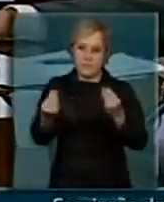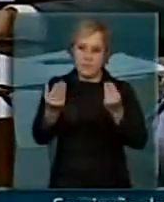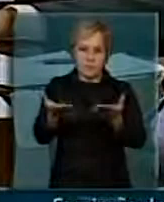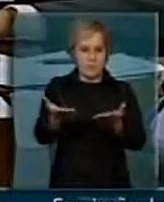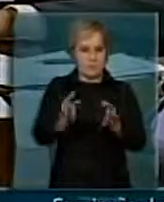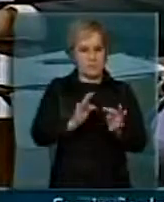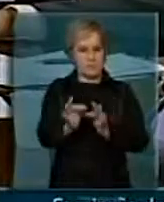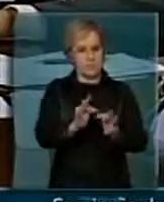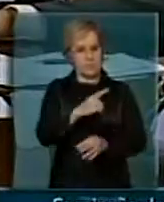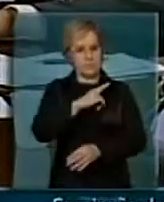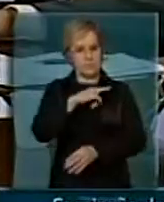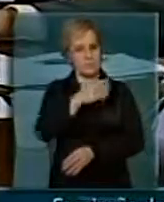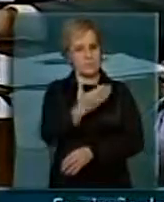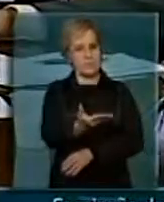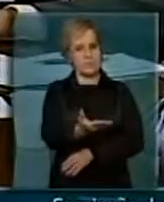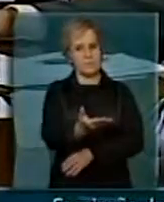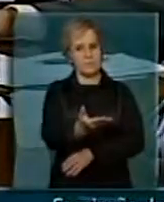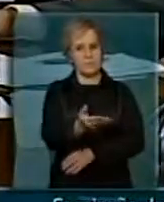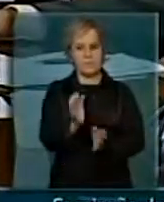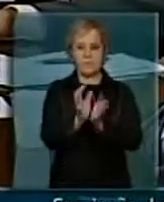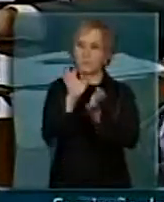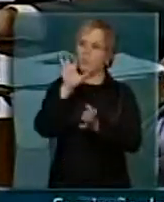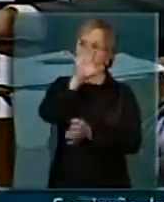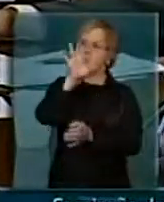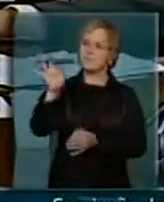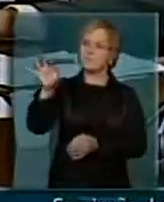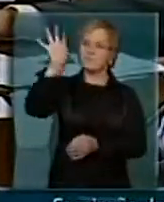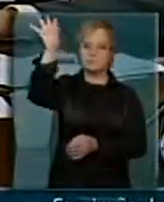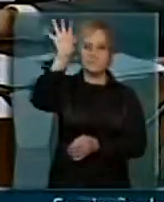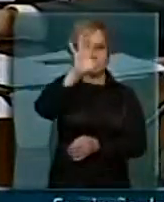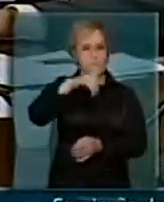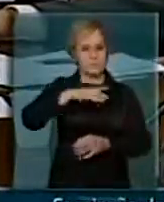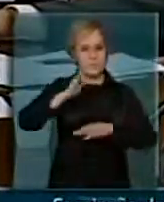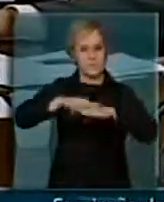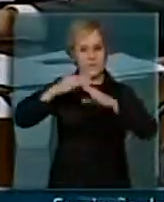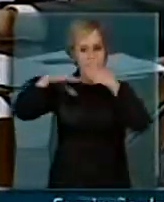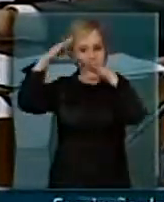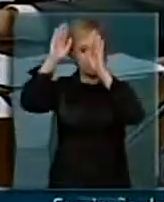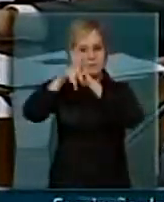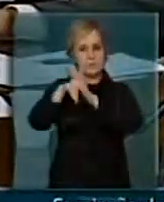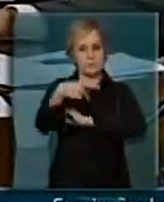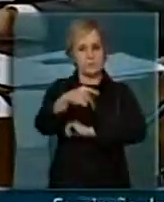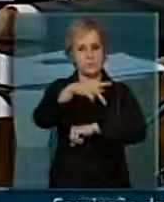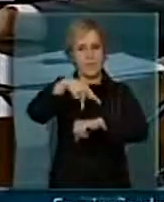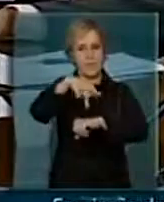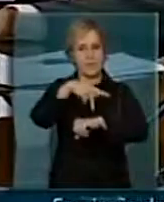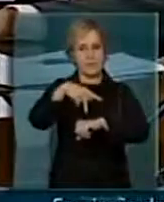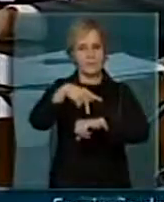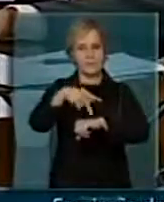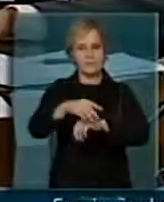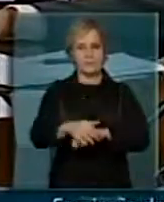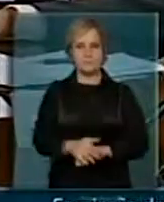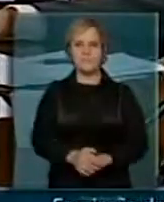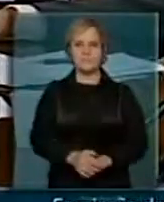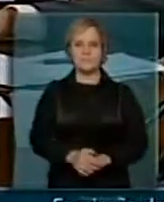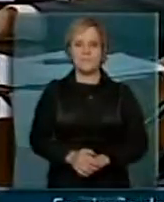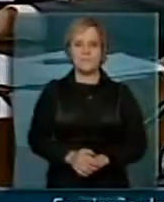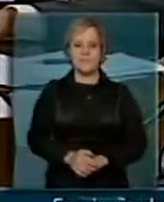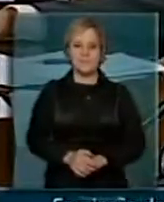que temos aí nas regiões mais desenvolvidas do nosso país.